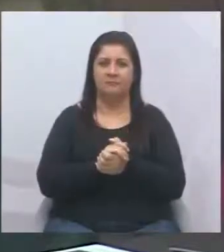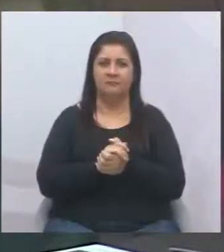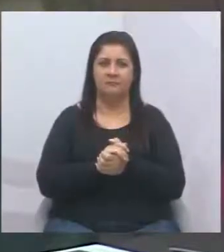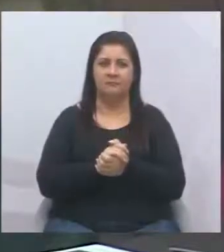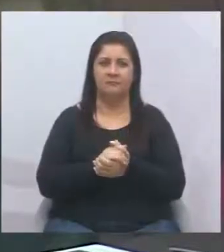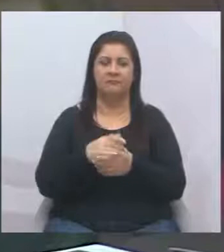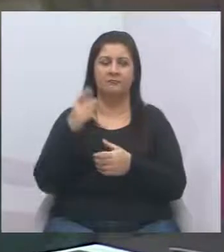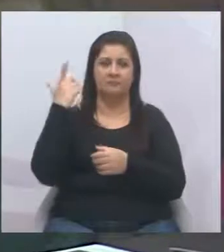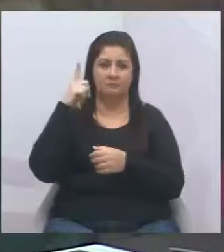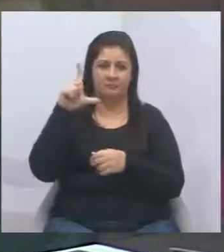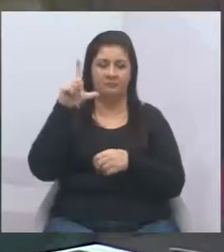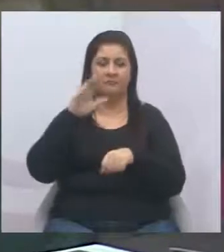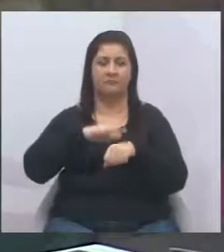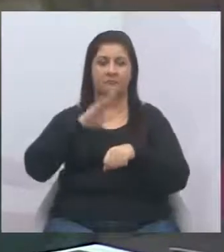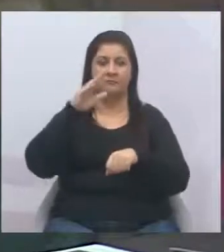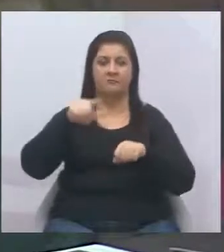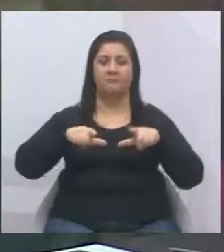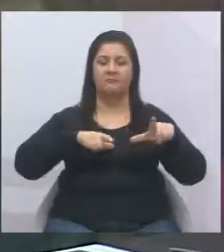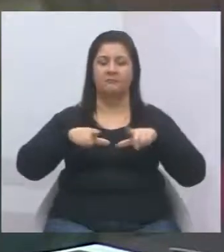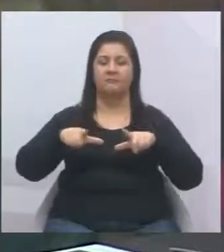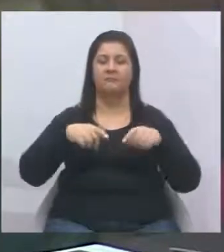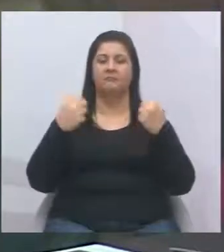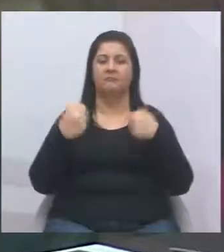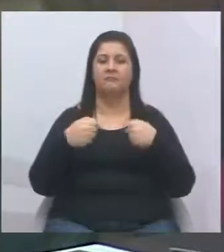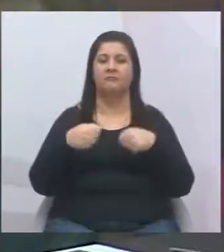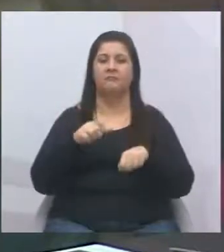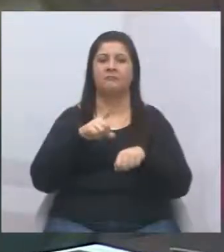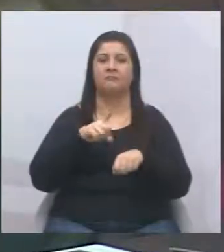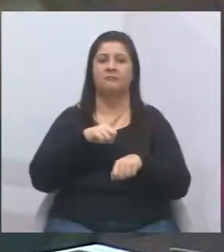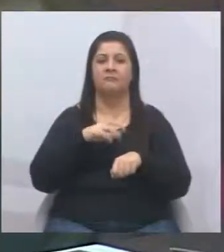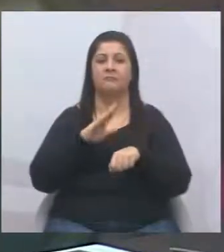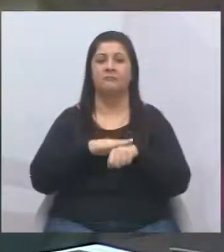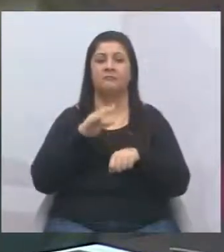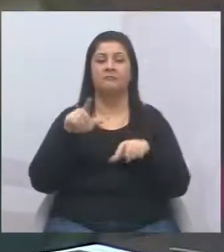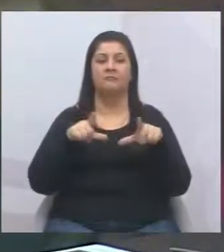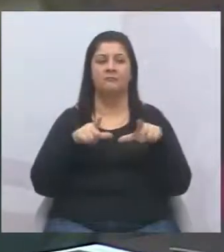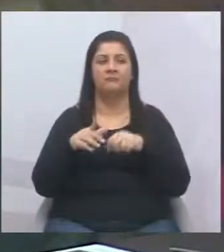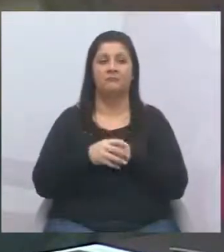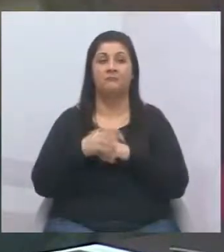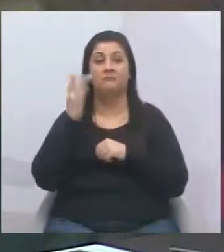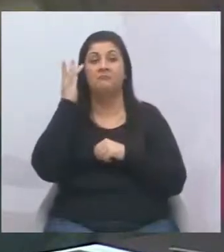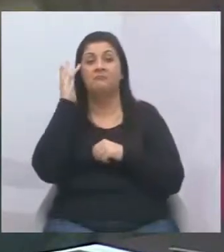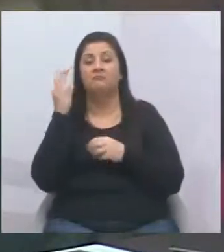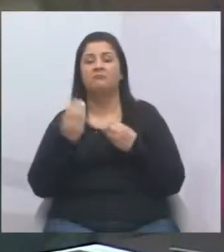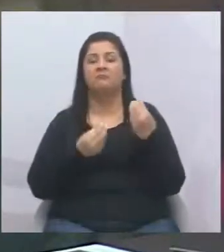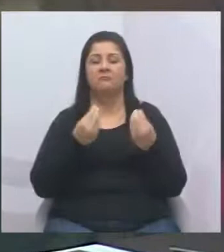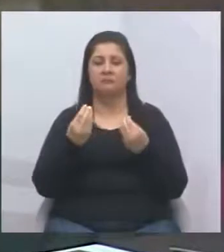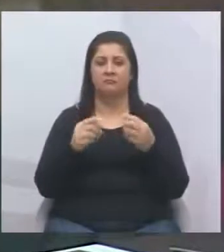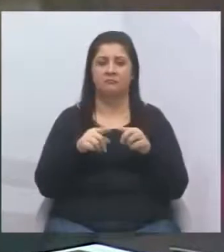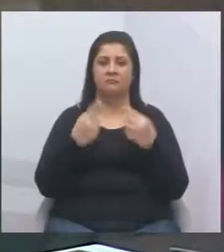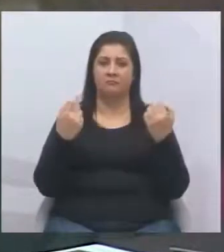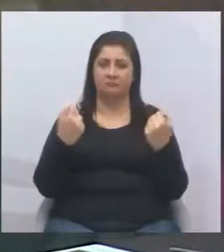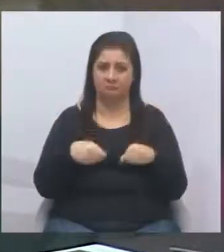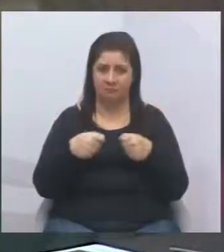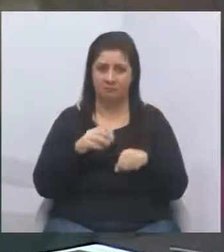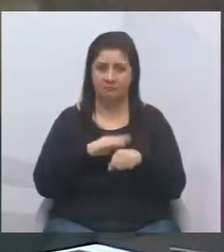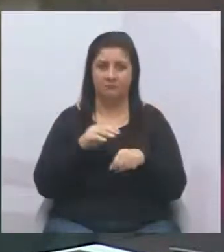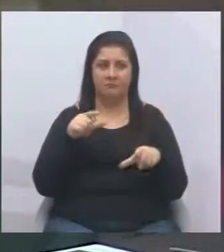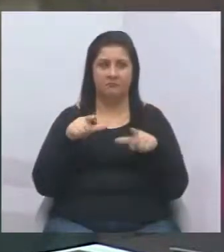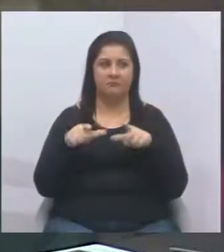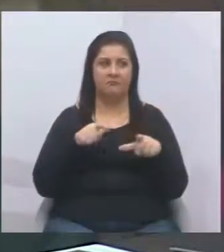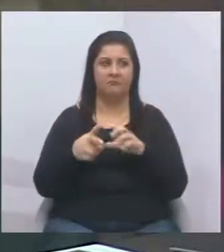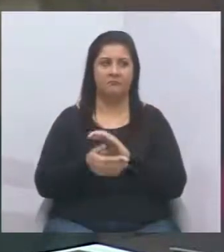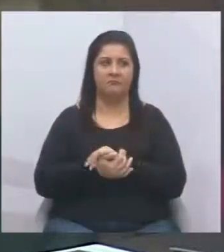Jacareí. Tem que gerar emprego na cidade de Jacareí. De que forma, não sabemos, mas que tem que gerar, tem que